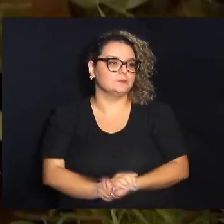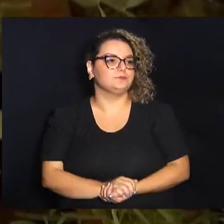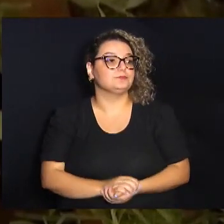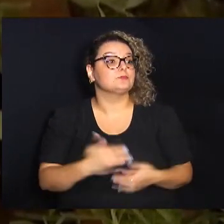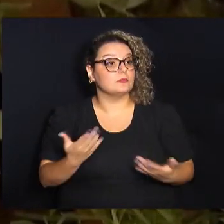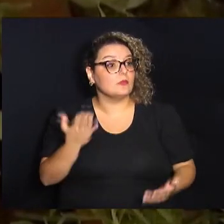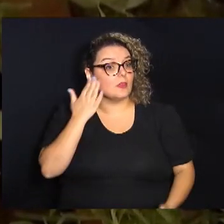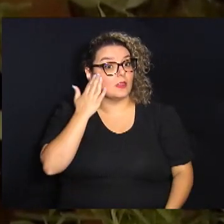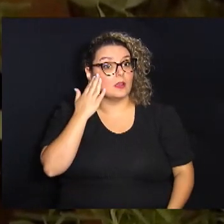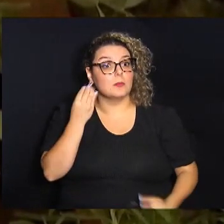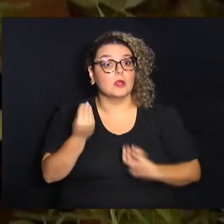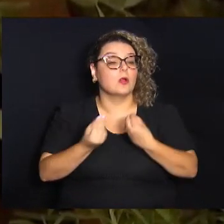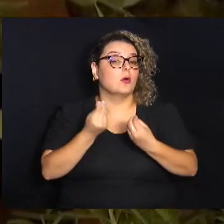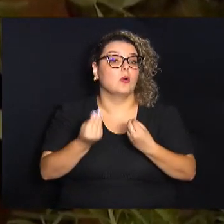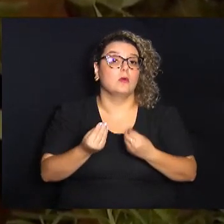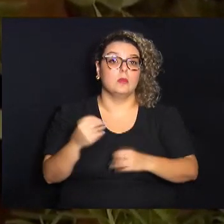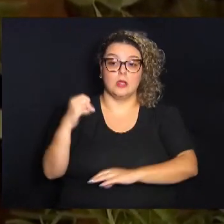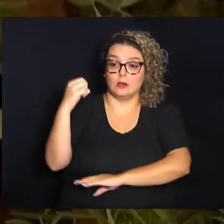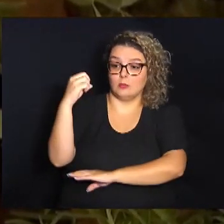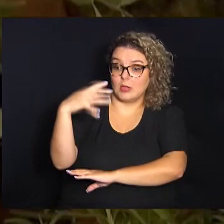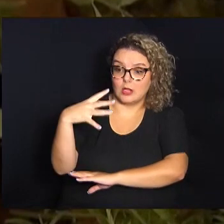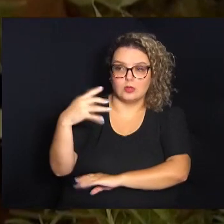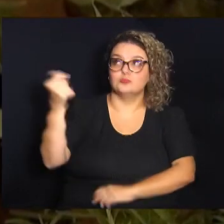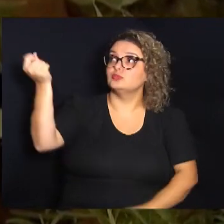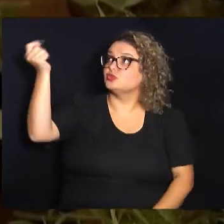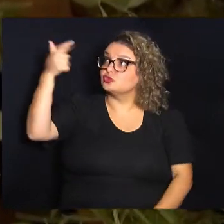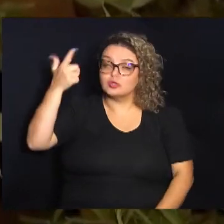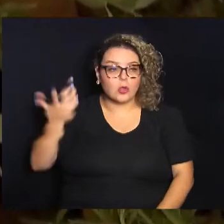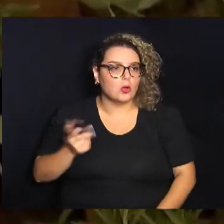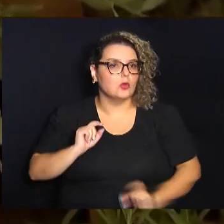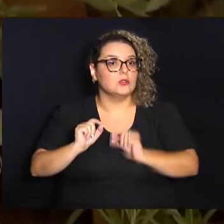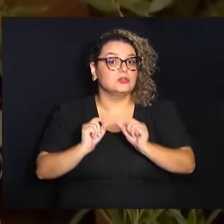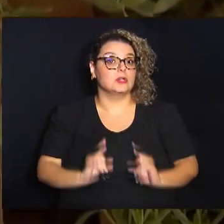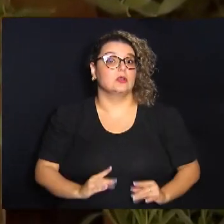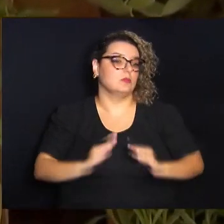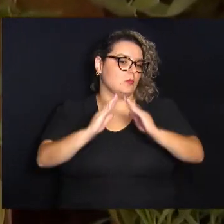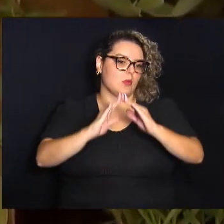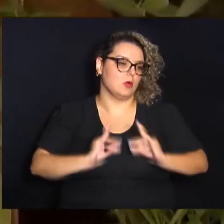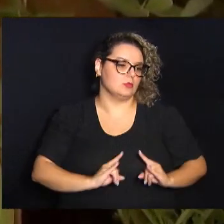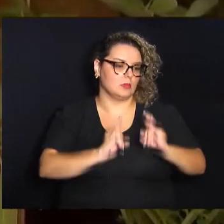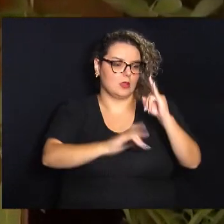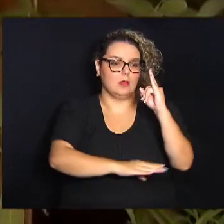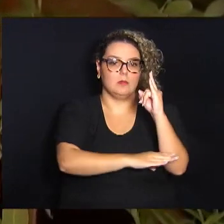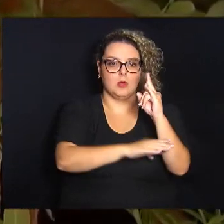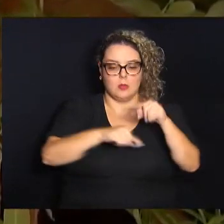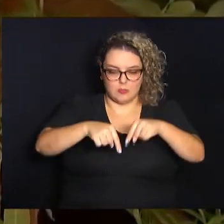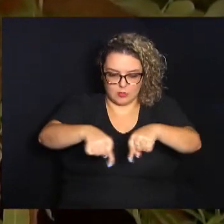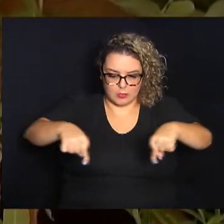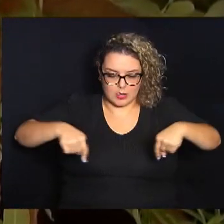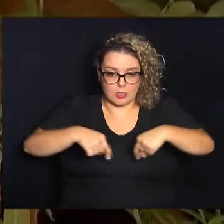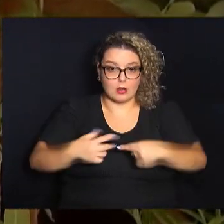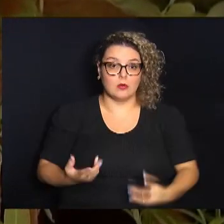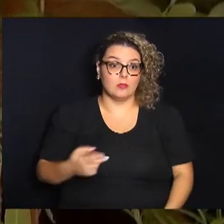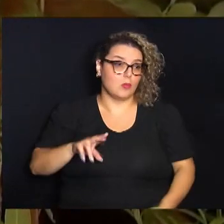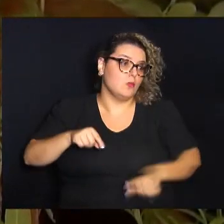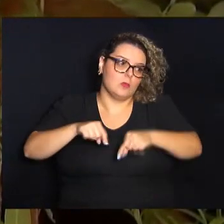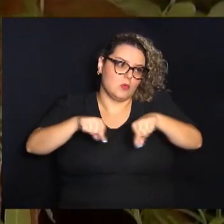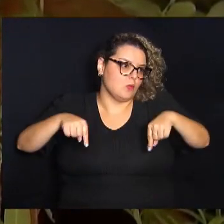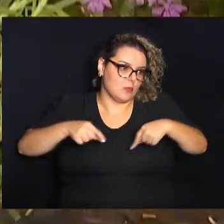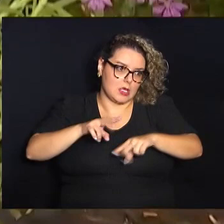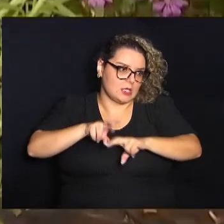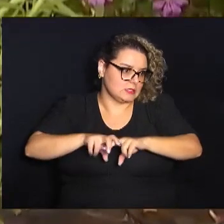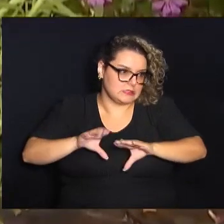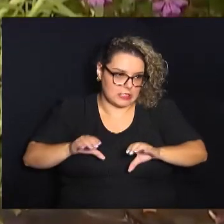as dicas com relação à iluminação, por exemplo, de quem só mora em apartamento, tem uma varanda, ou até mesmo na sala ou na cozinha,